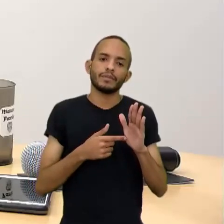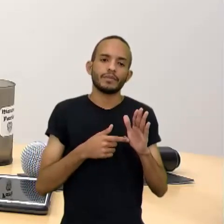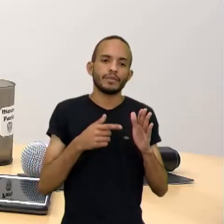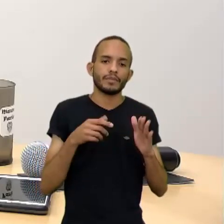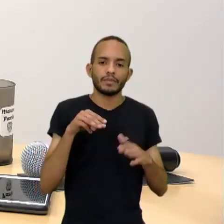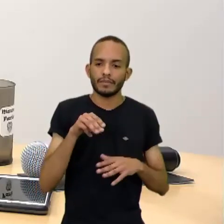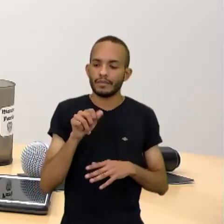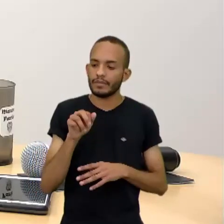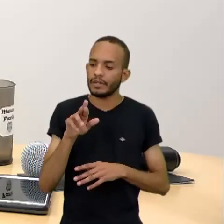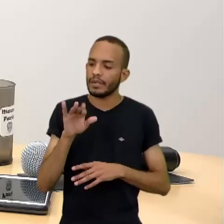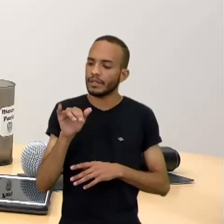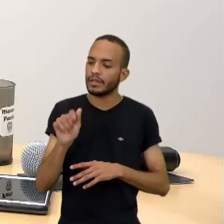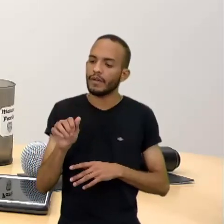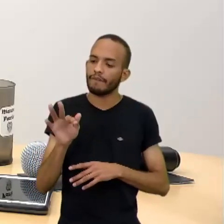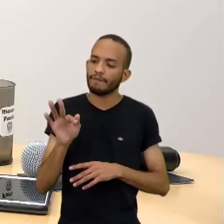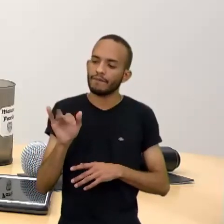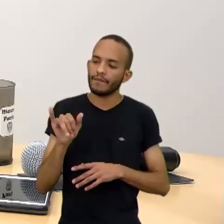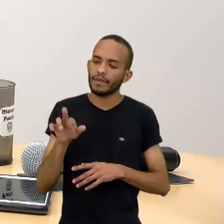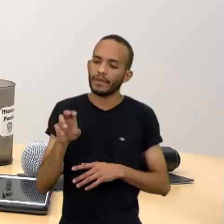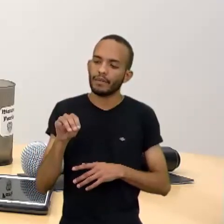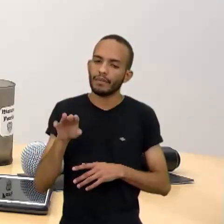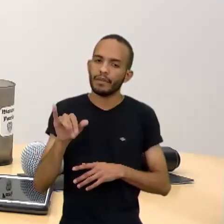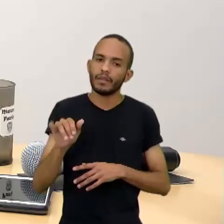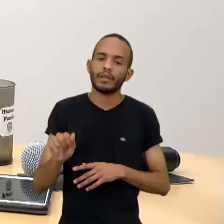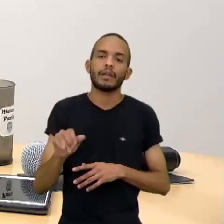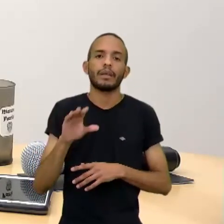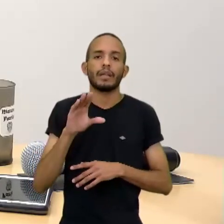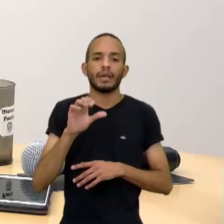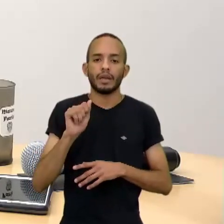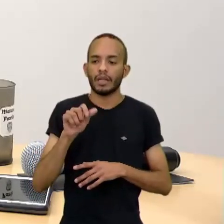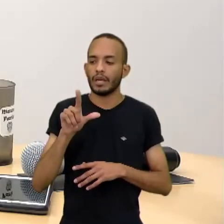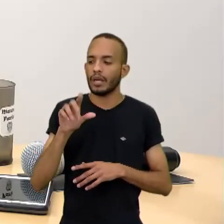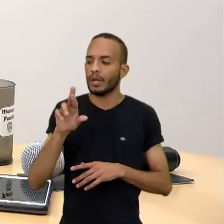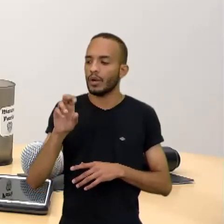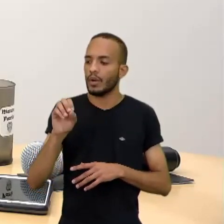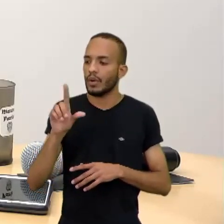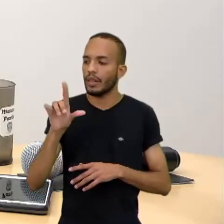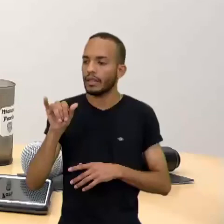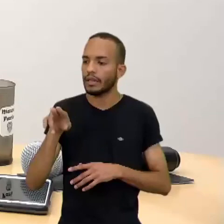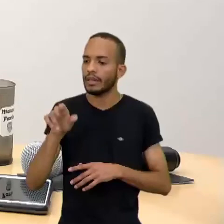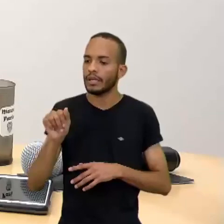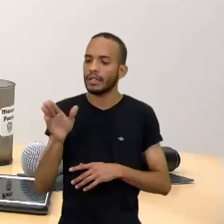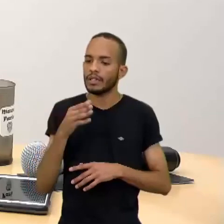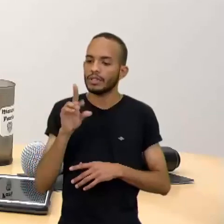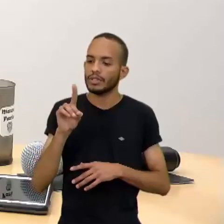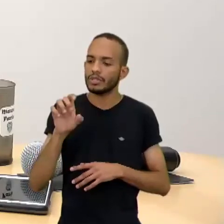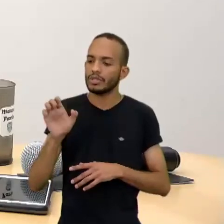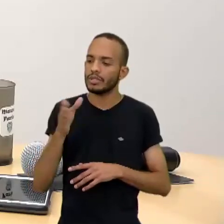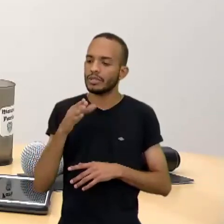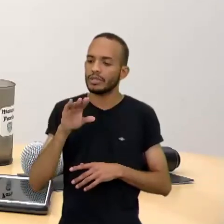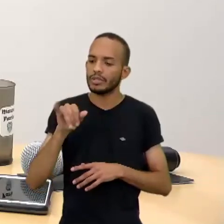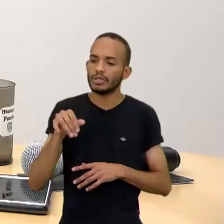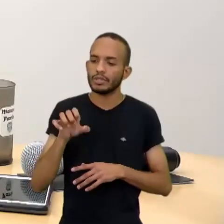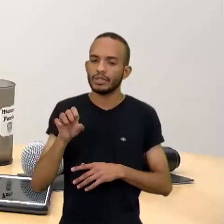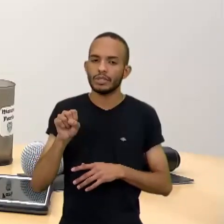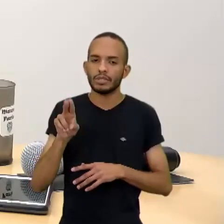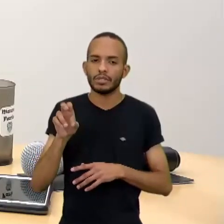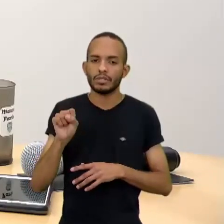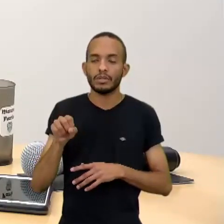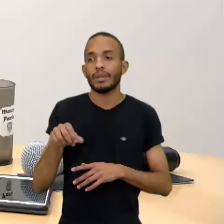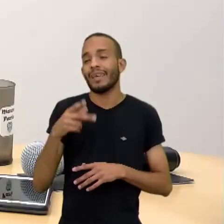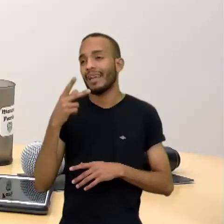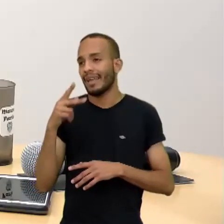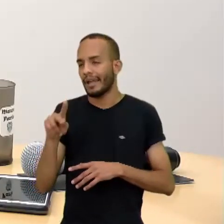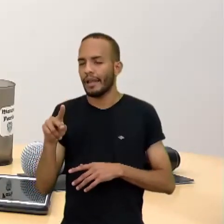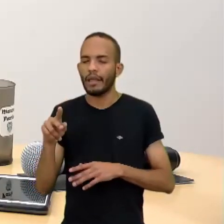peça. Maria Firmina dos Reis, Carolina Maria de Jesus, que o pessoal conhece, aquela escritora considerada analfabeta, né, nos moldes da